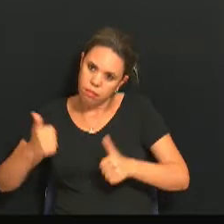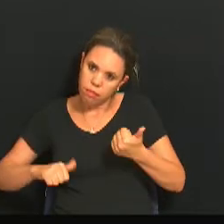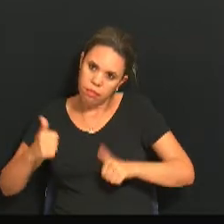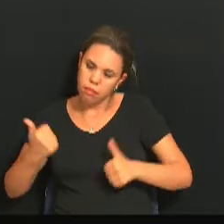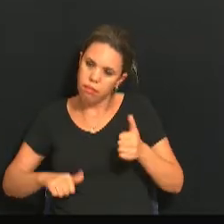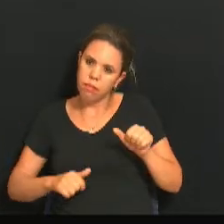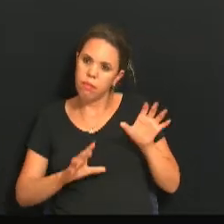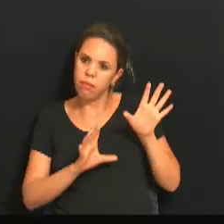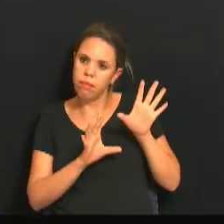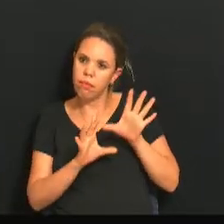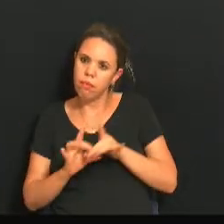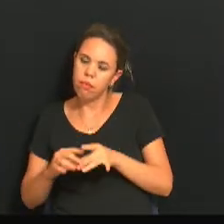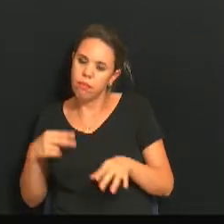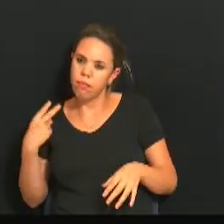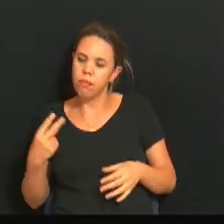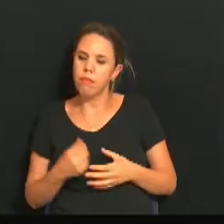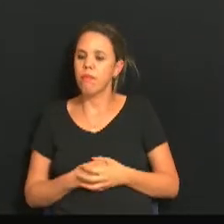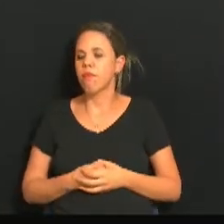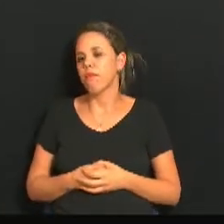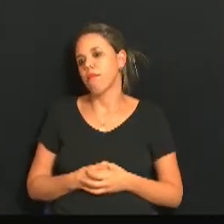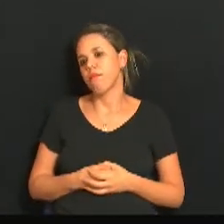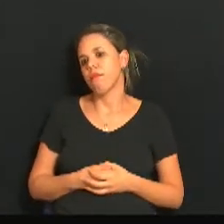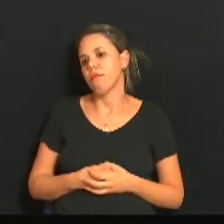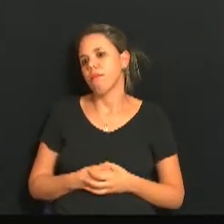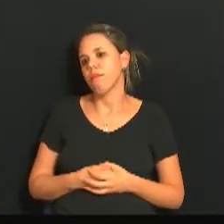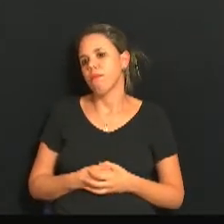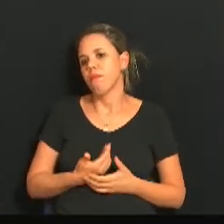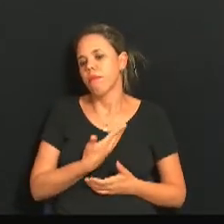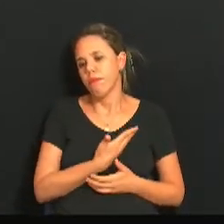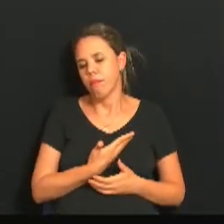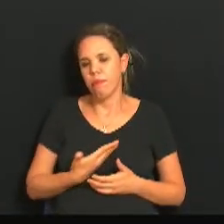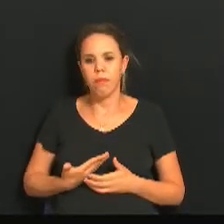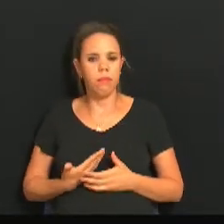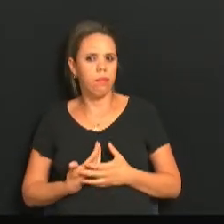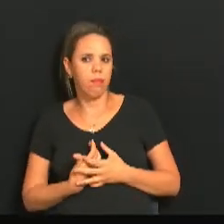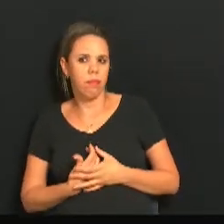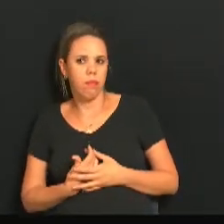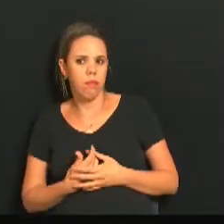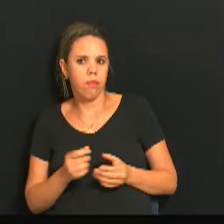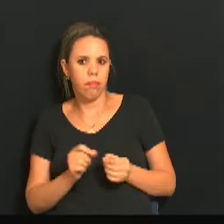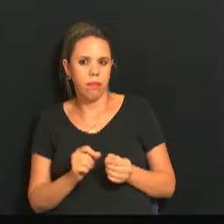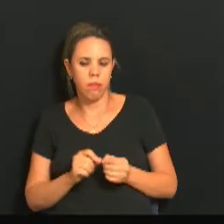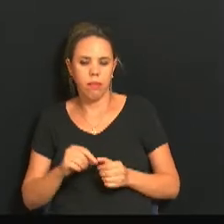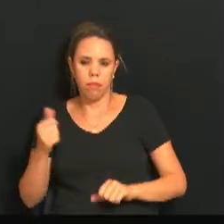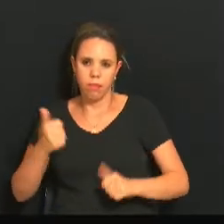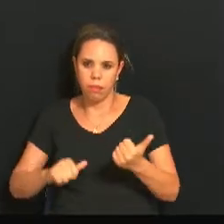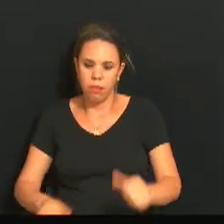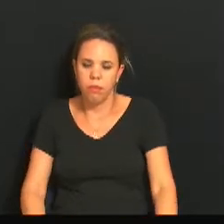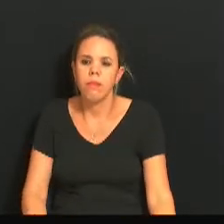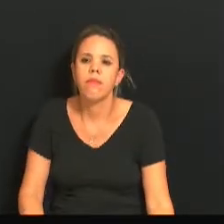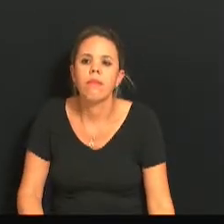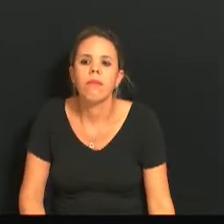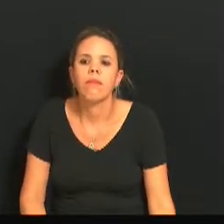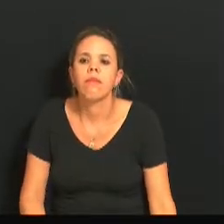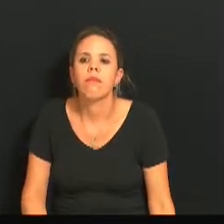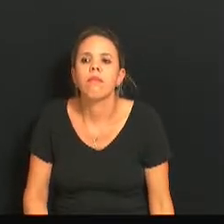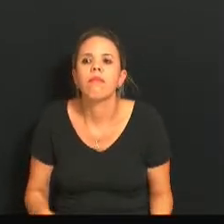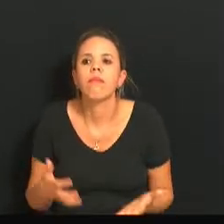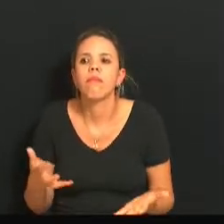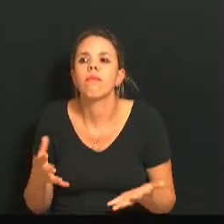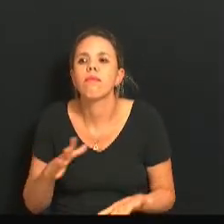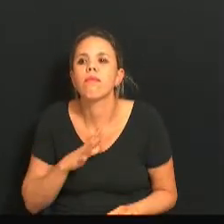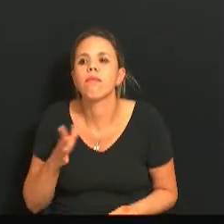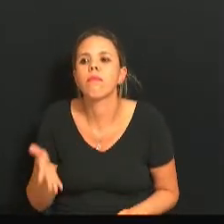contexto dos vereadores da cidade o Executivo Poder Executivo a sempre fazer uma variação que nós queremos para nossa cidade